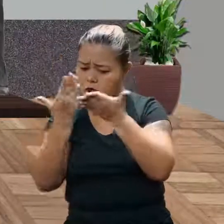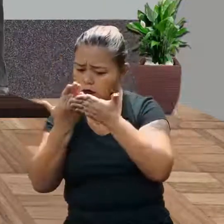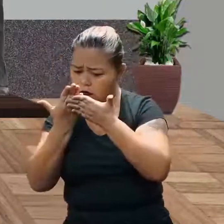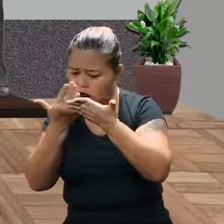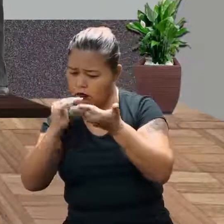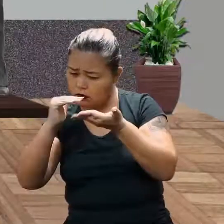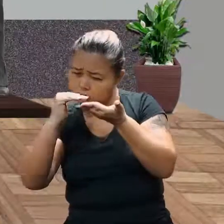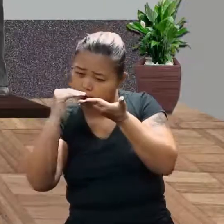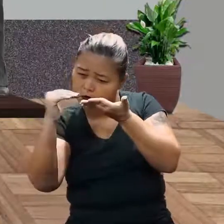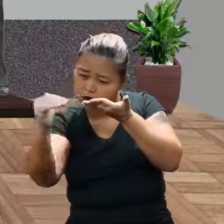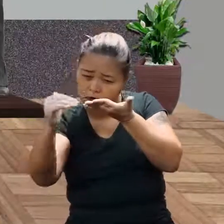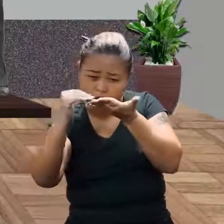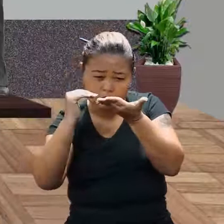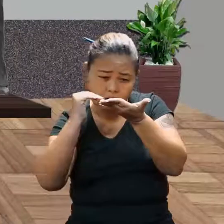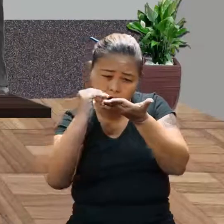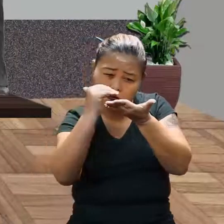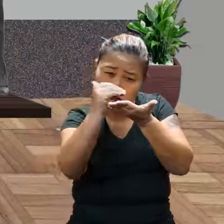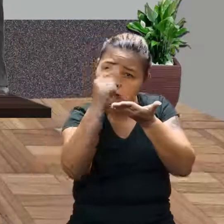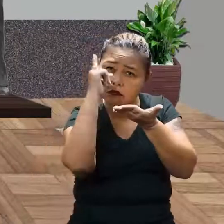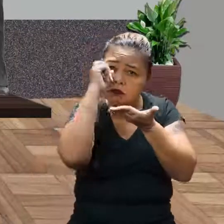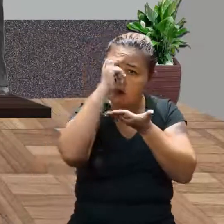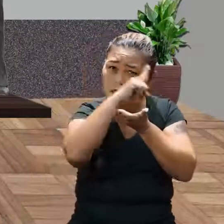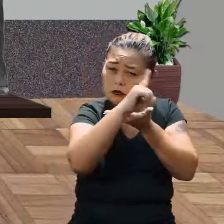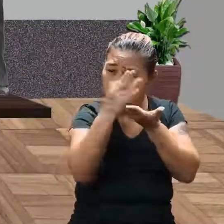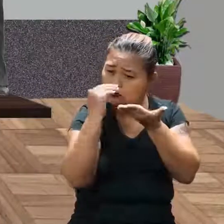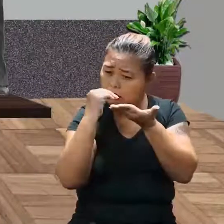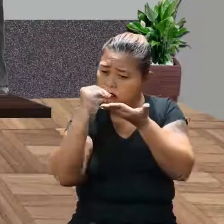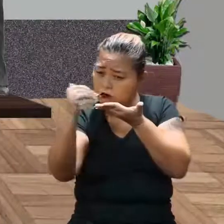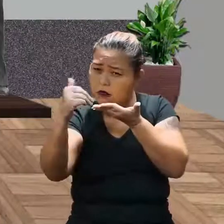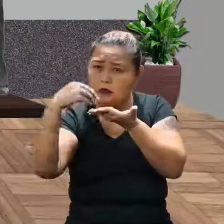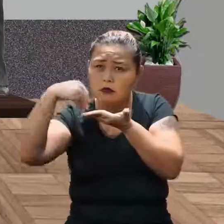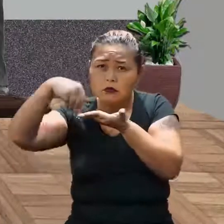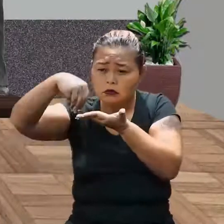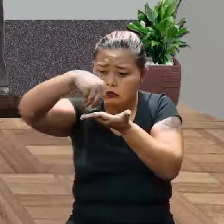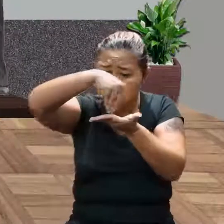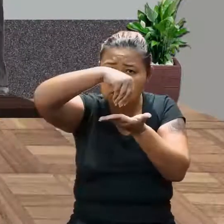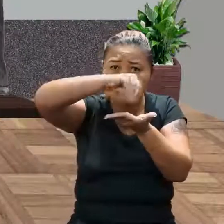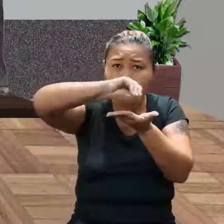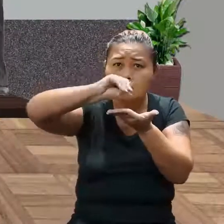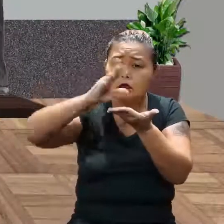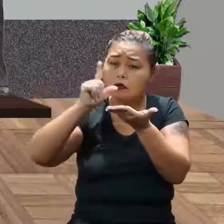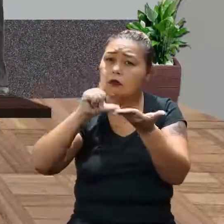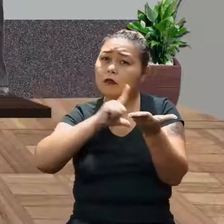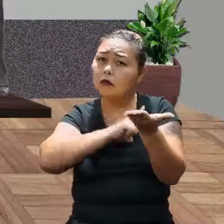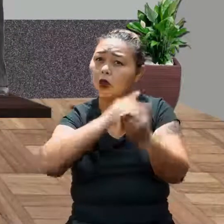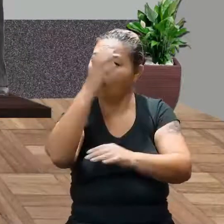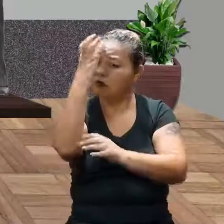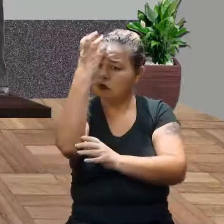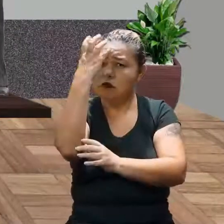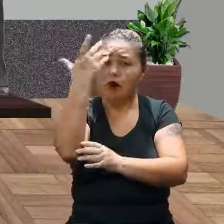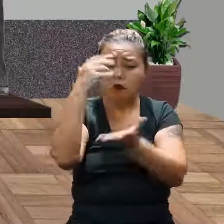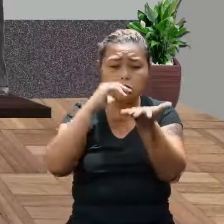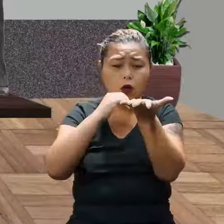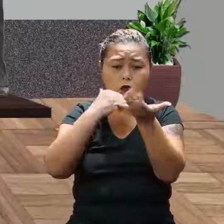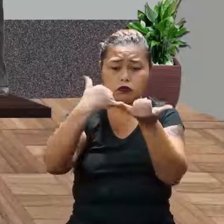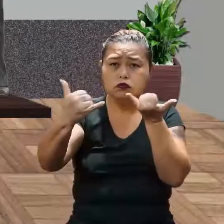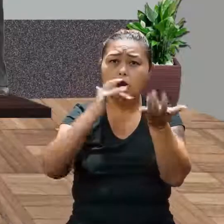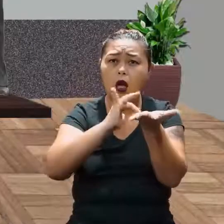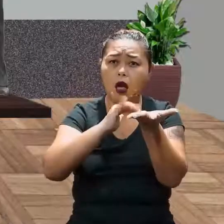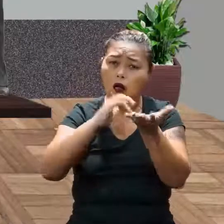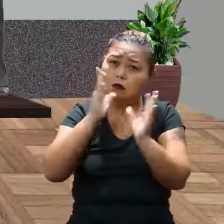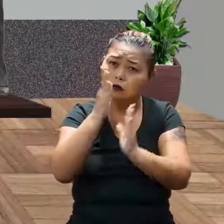dessa região. Era complexo fazer isso. Por quê? Porque os postes da linha telegráfica elas precisavam ser